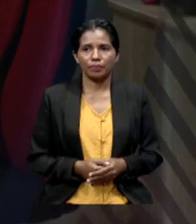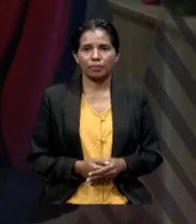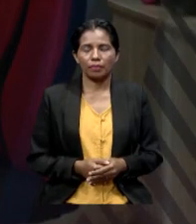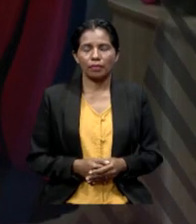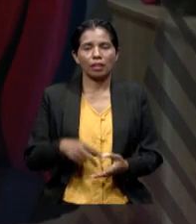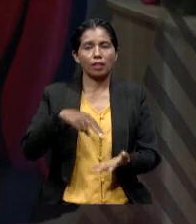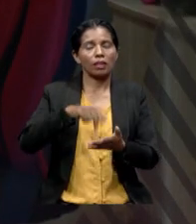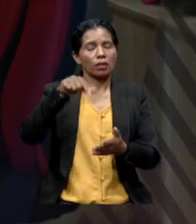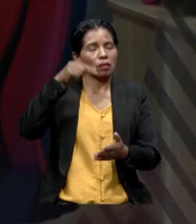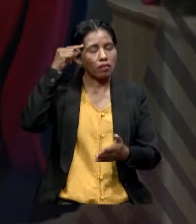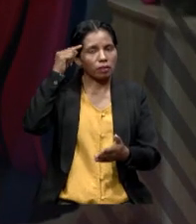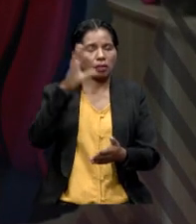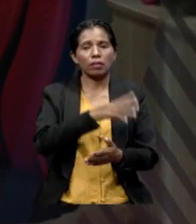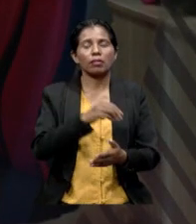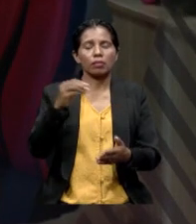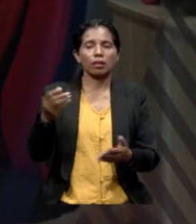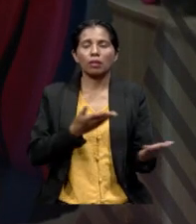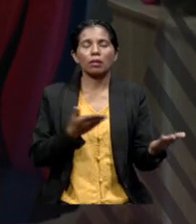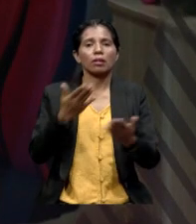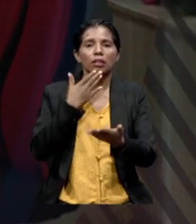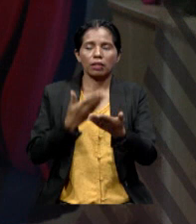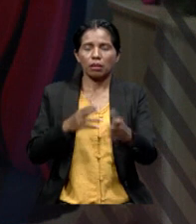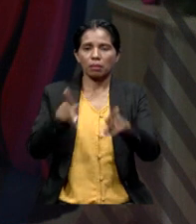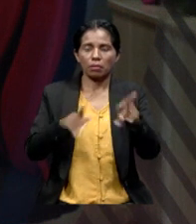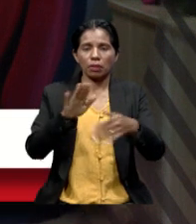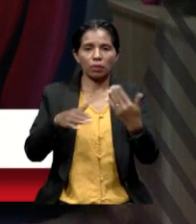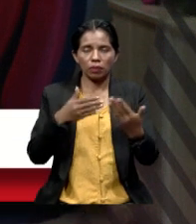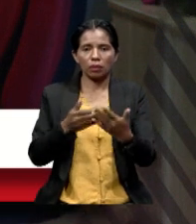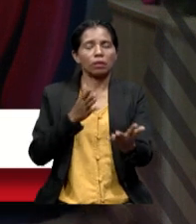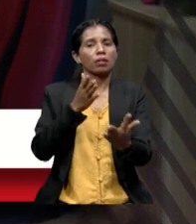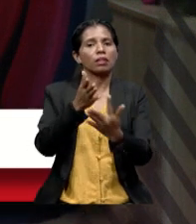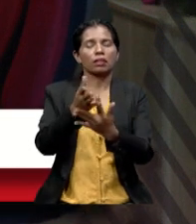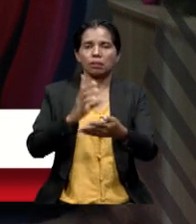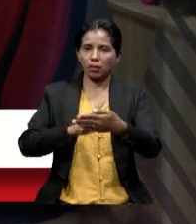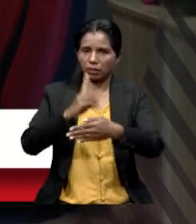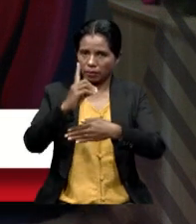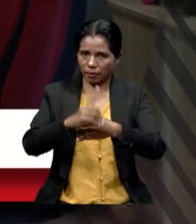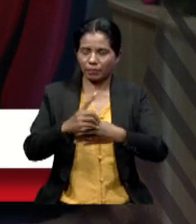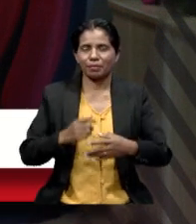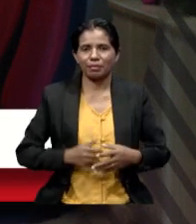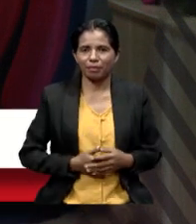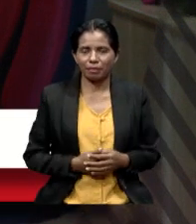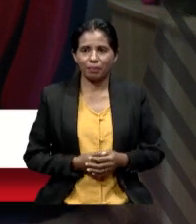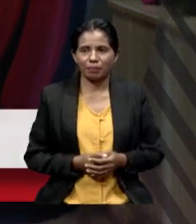estabelecimento do governo local, maxelor e benefício para o povo, o de acesso para desenvolvimento.